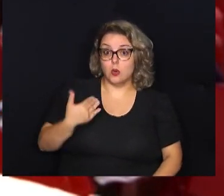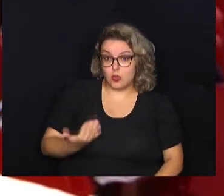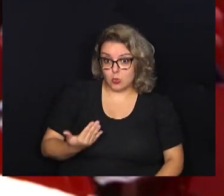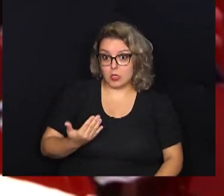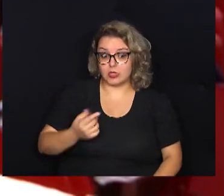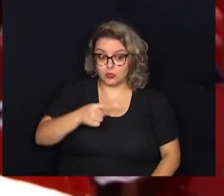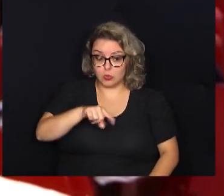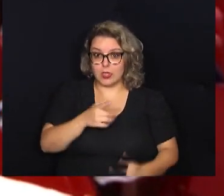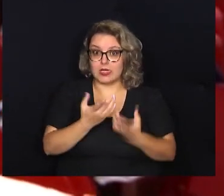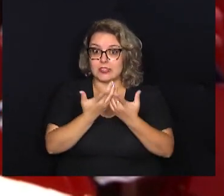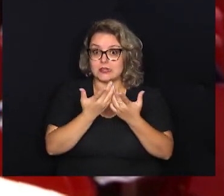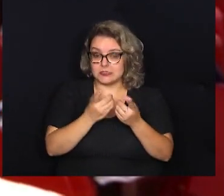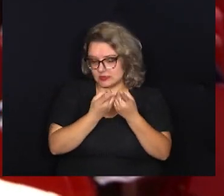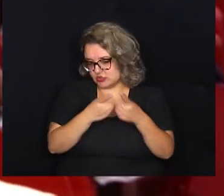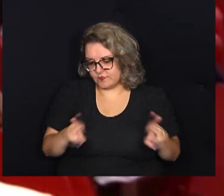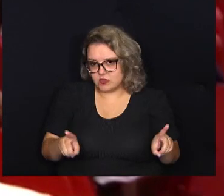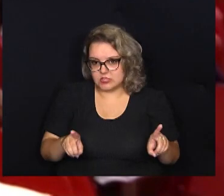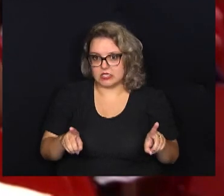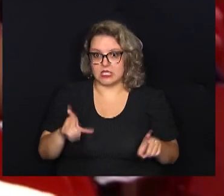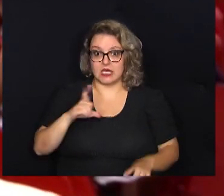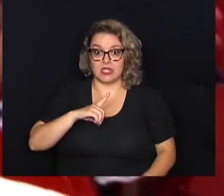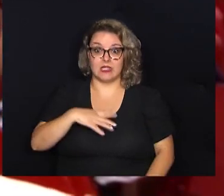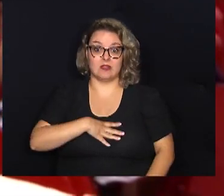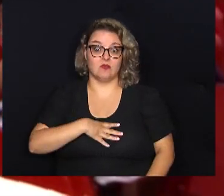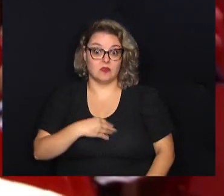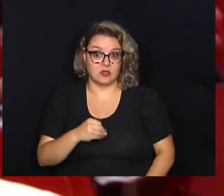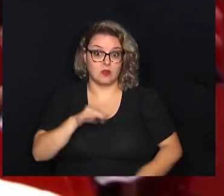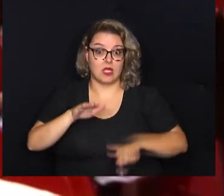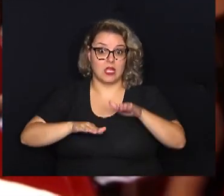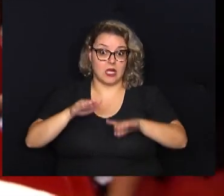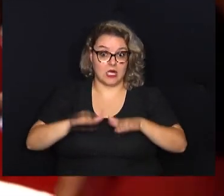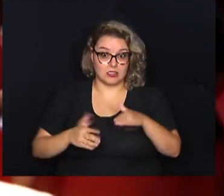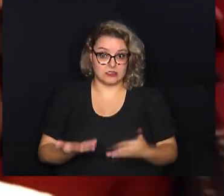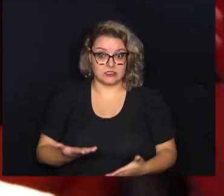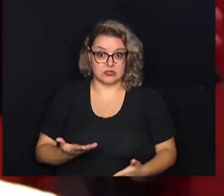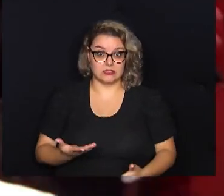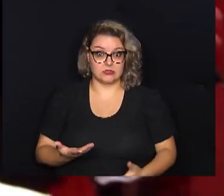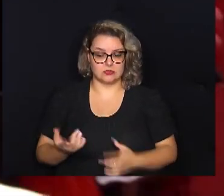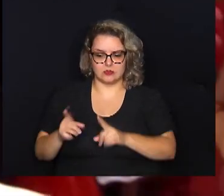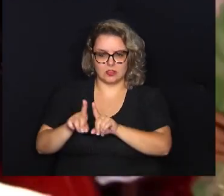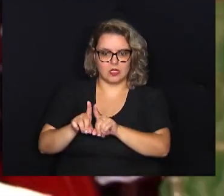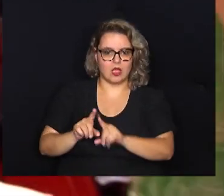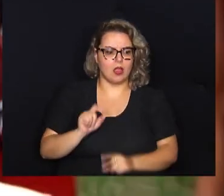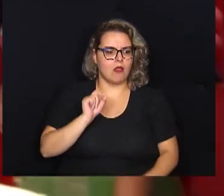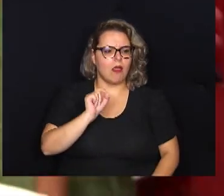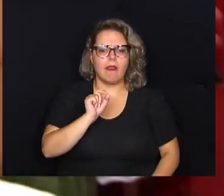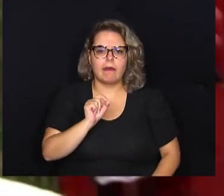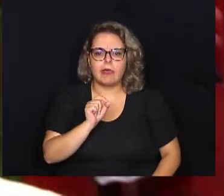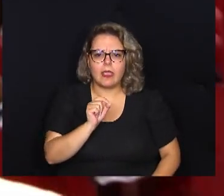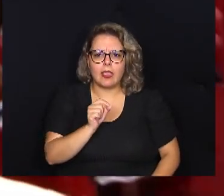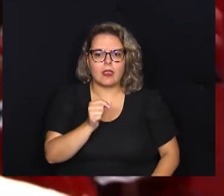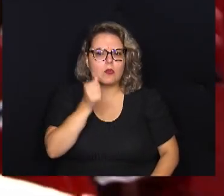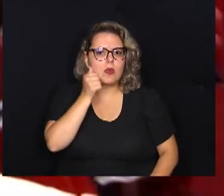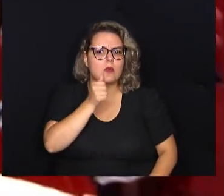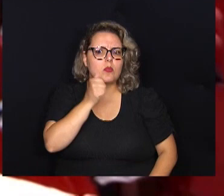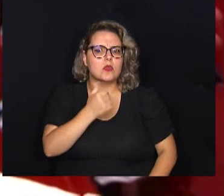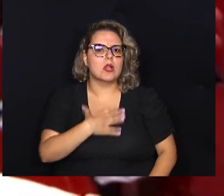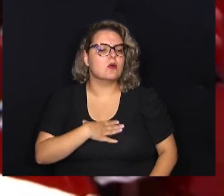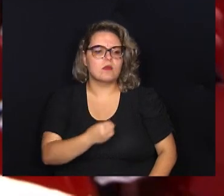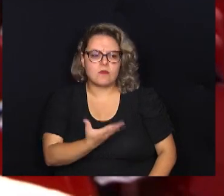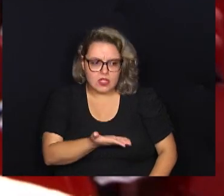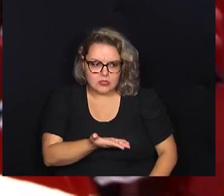se separar e elas têm filhos, muitas vezes o companheiro diz assim, quem vai querer uma mulher com filhos? Então,